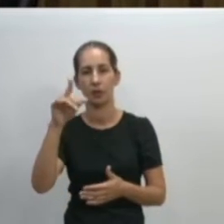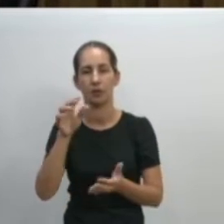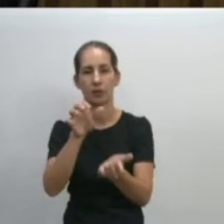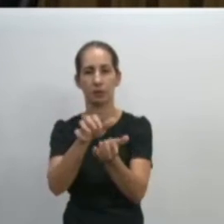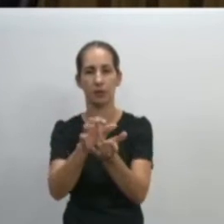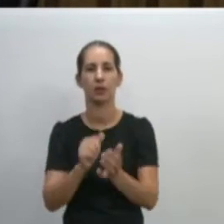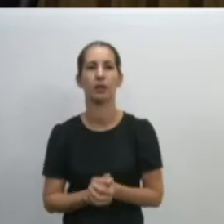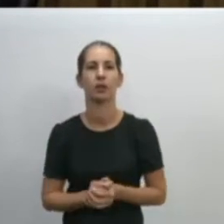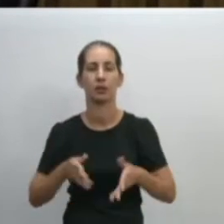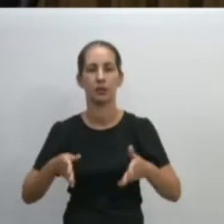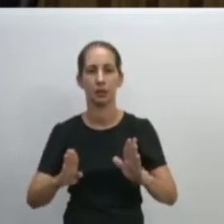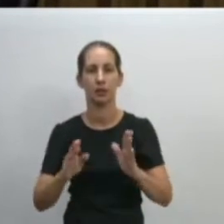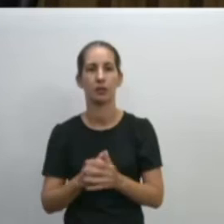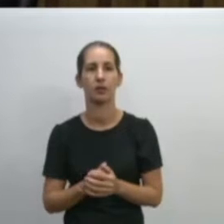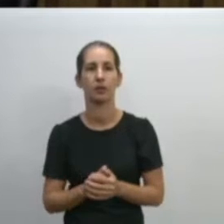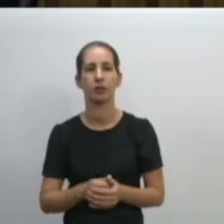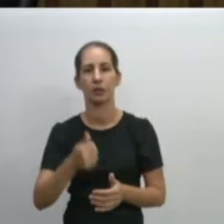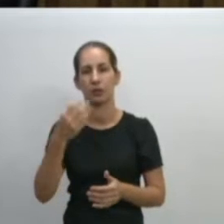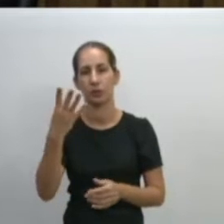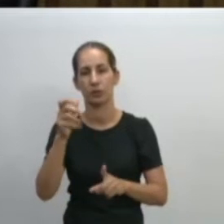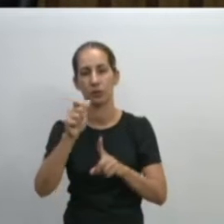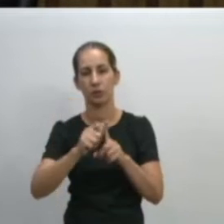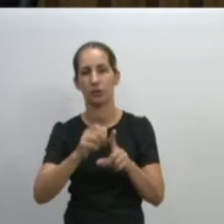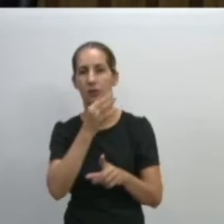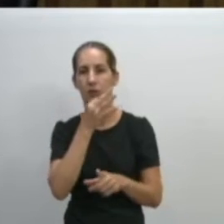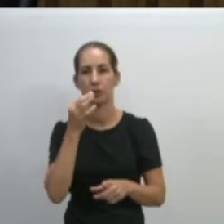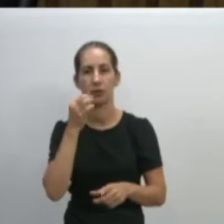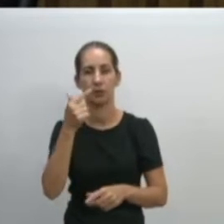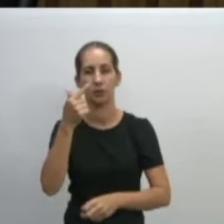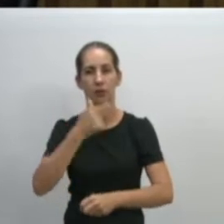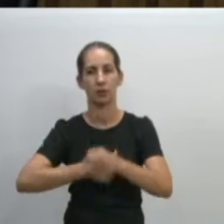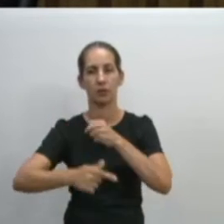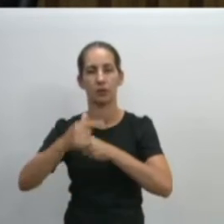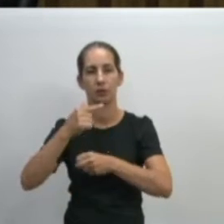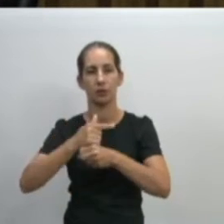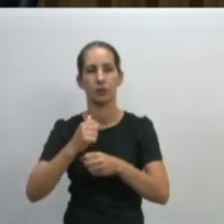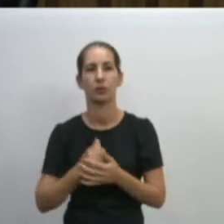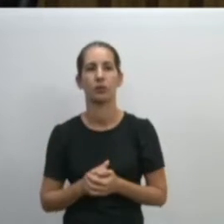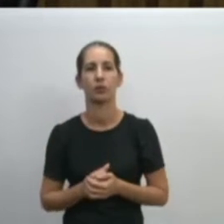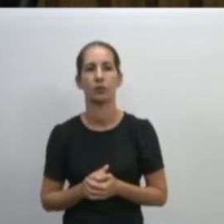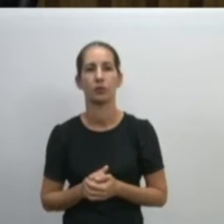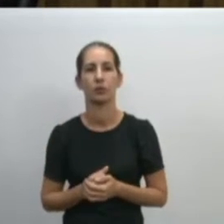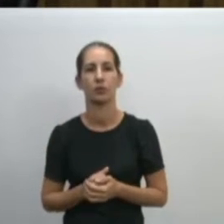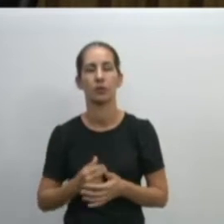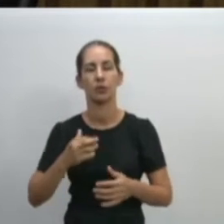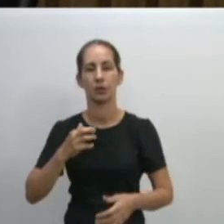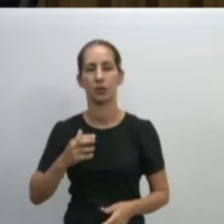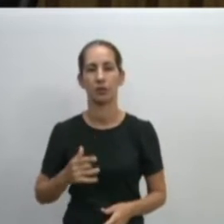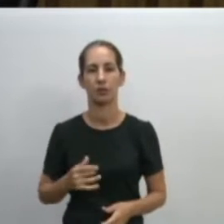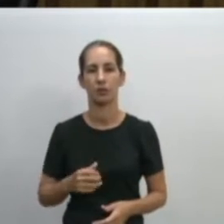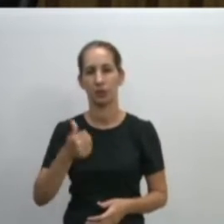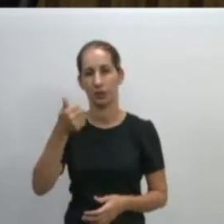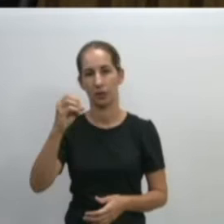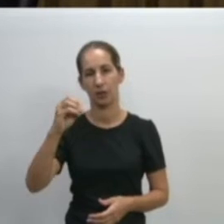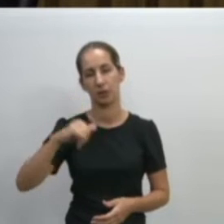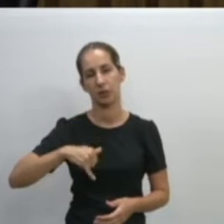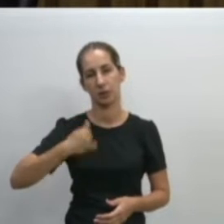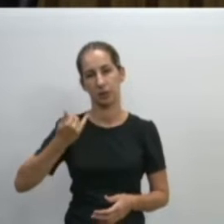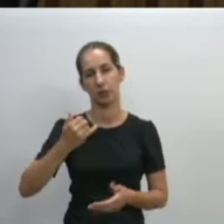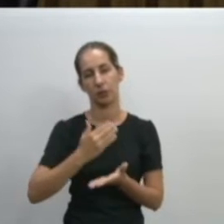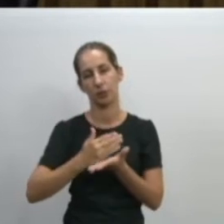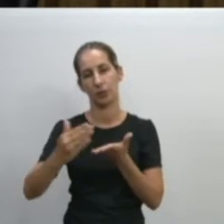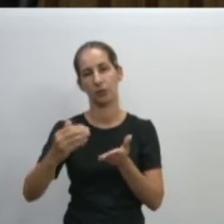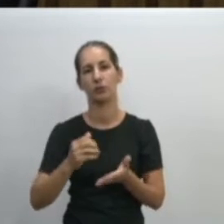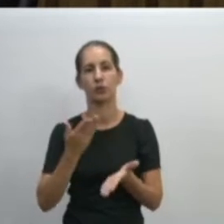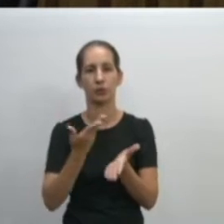Ceará. Nascido em 14 de setembro de 72, por influência do seu pai, começou a tocar sanfona aos 10 anos de idade,